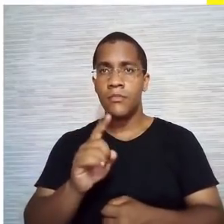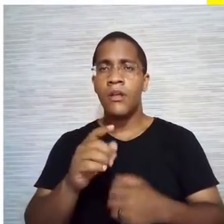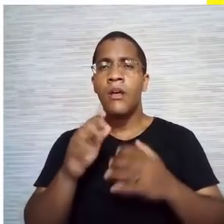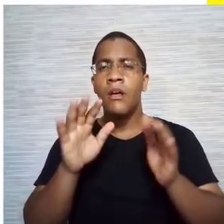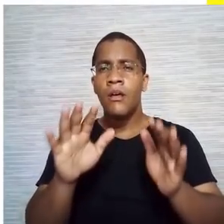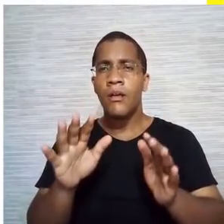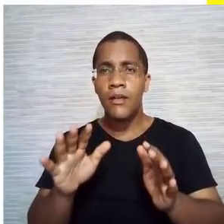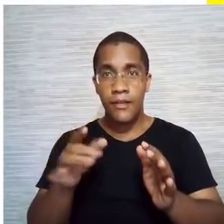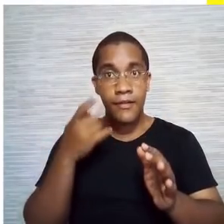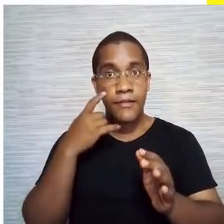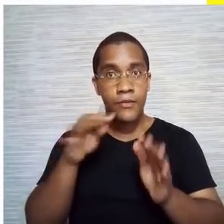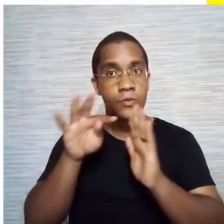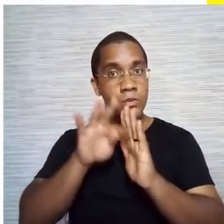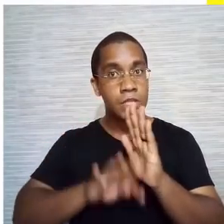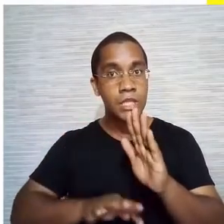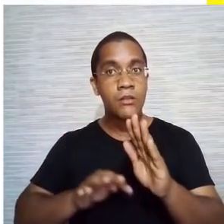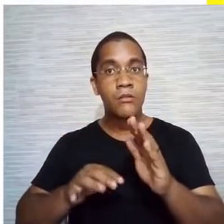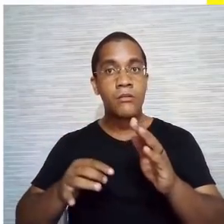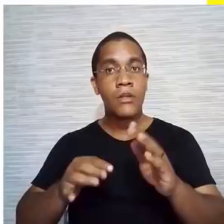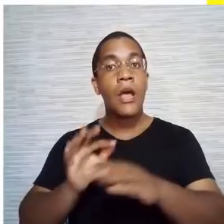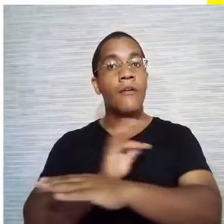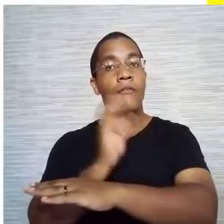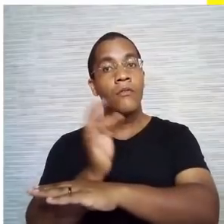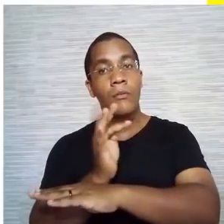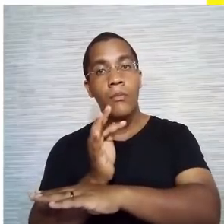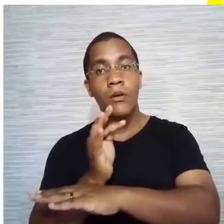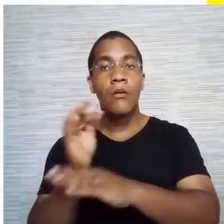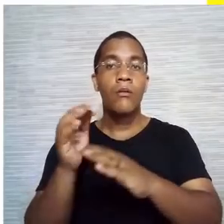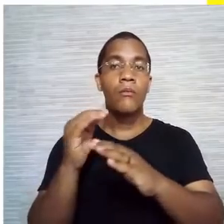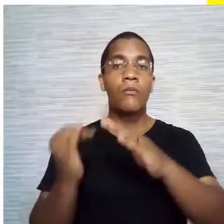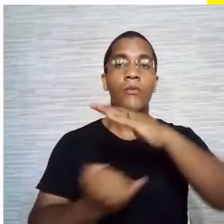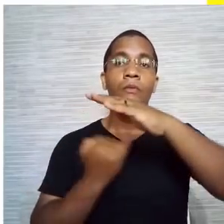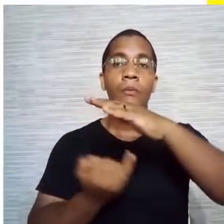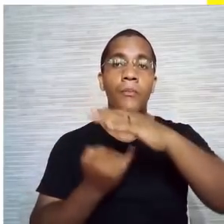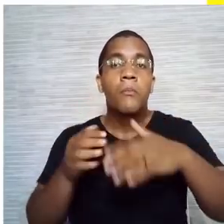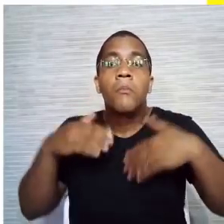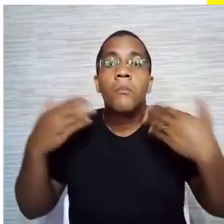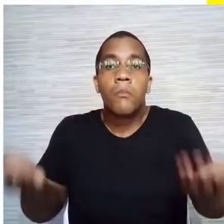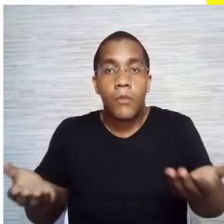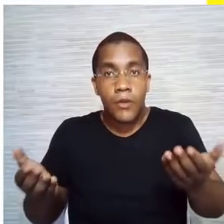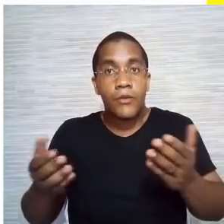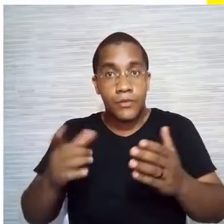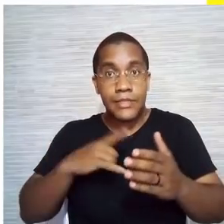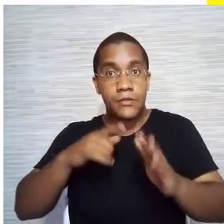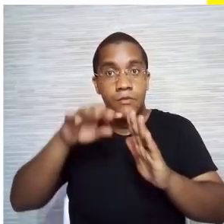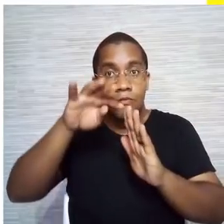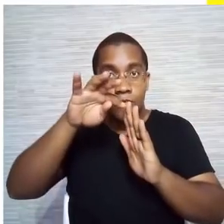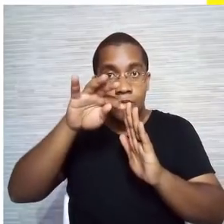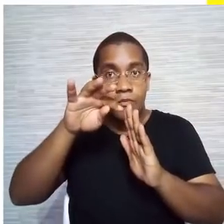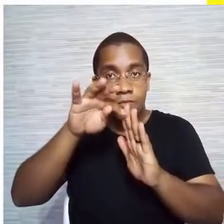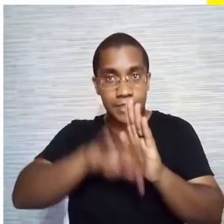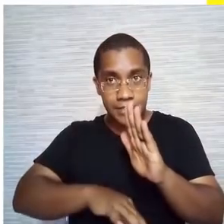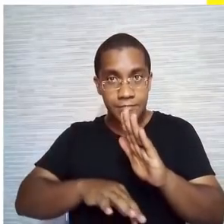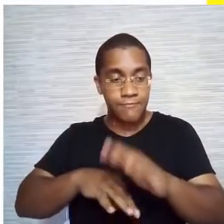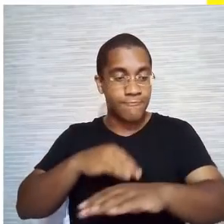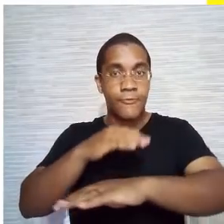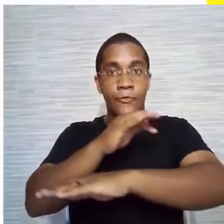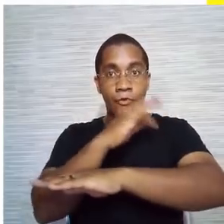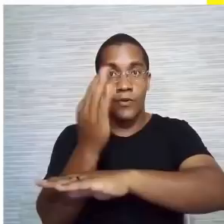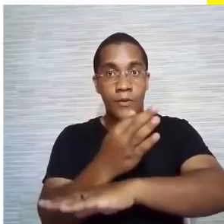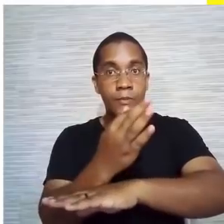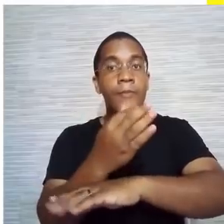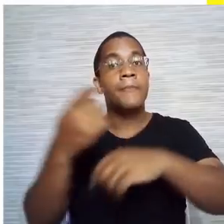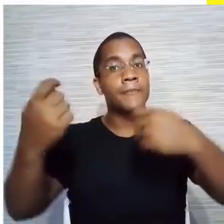é importante saber o grau de formalidade. Quanto mais o texto é formal,